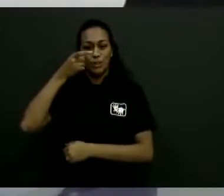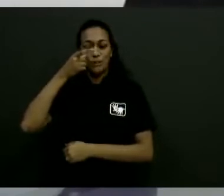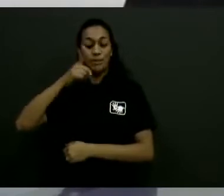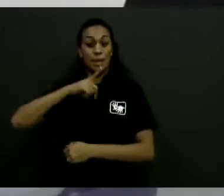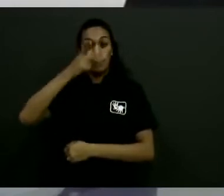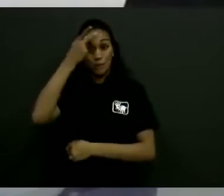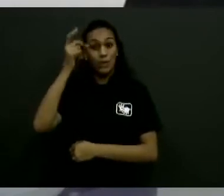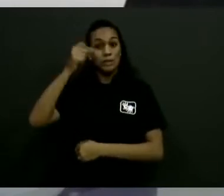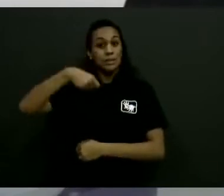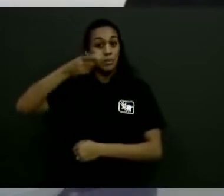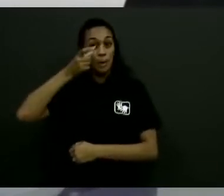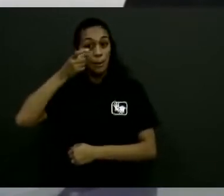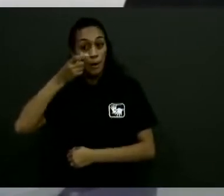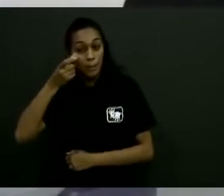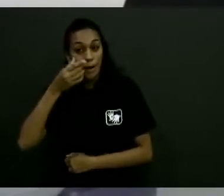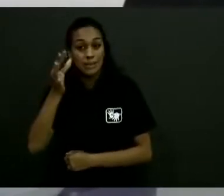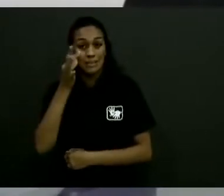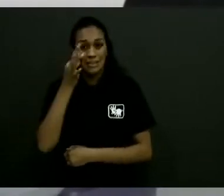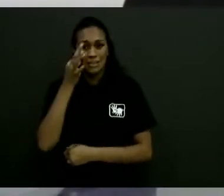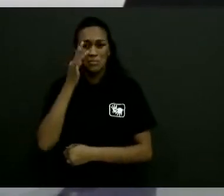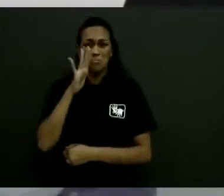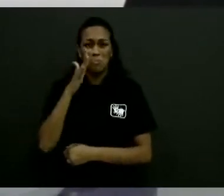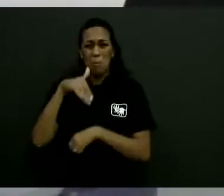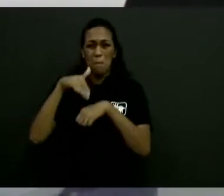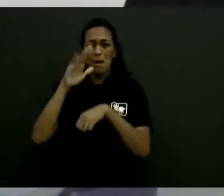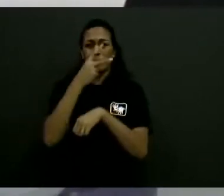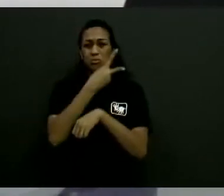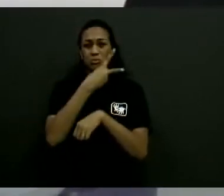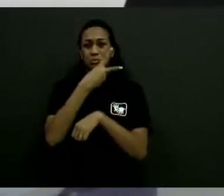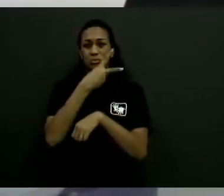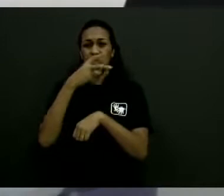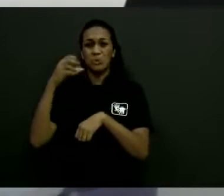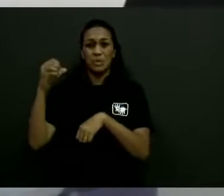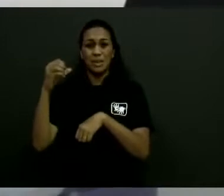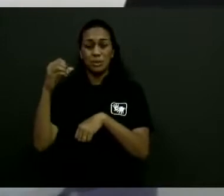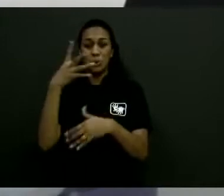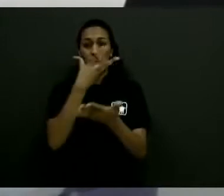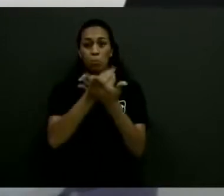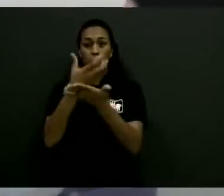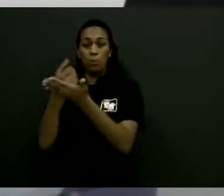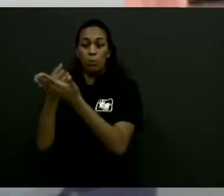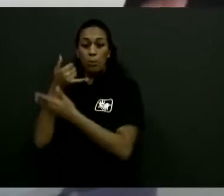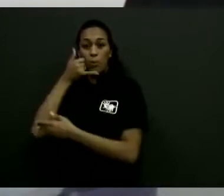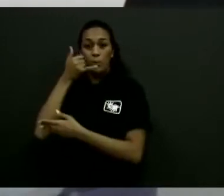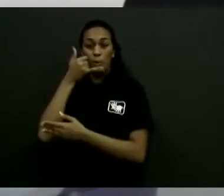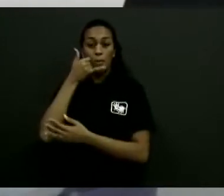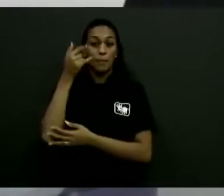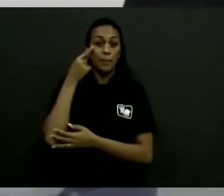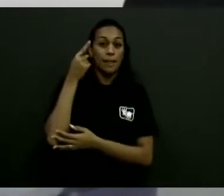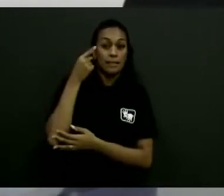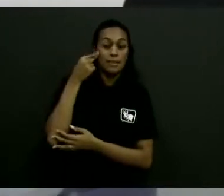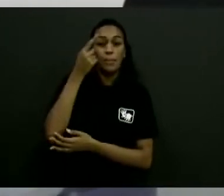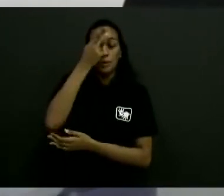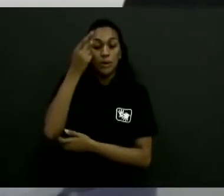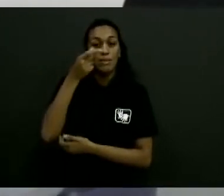gente nos assistindo, agora já deve ter passado de 200 aparelhos ligados aí. Imagine quantas pessoas não estão